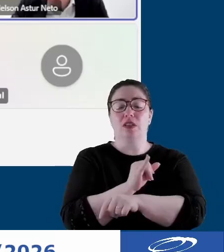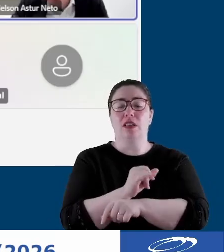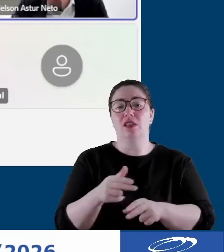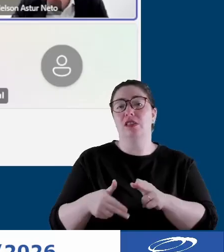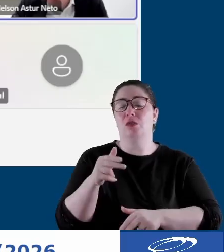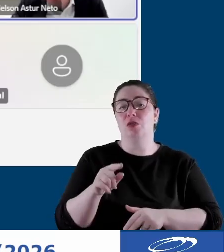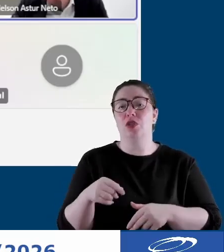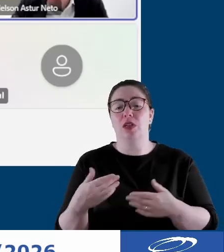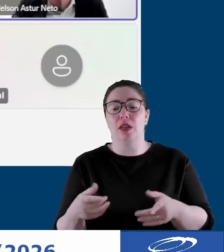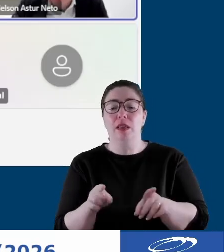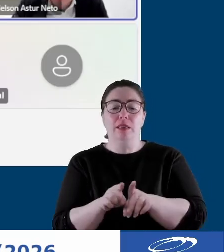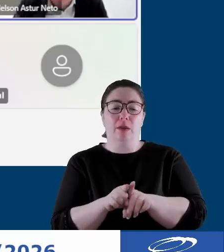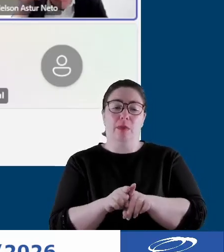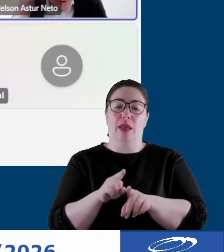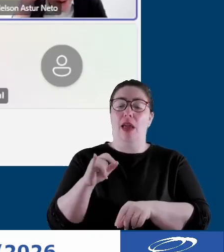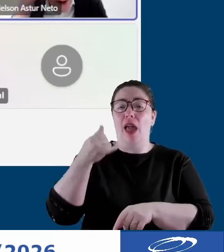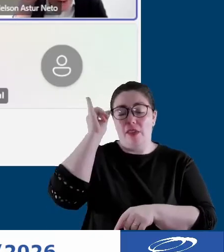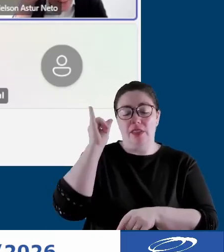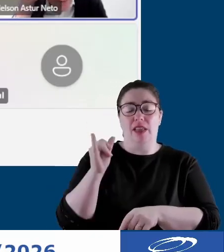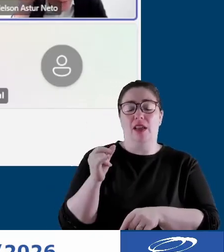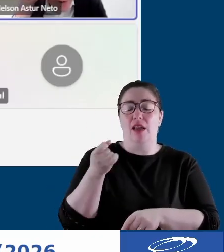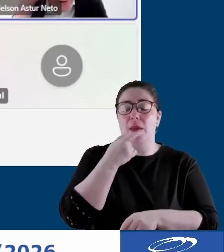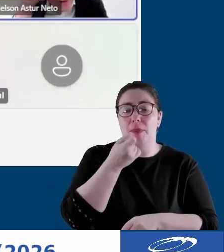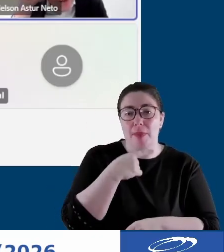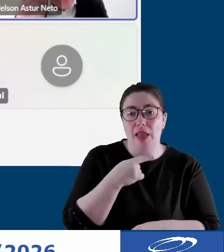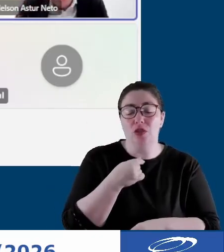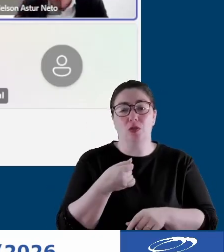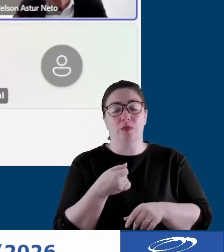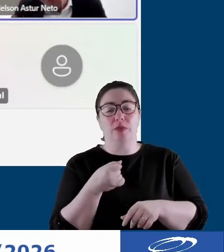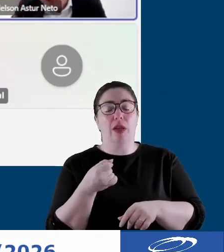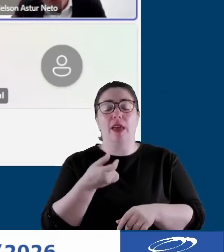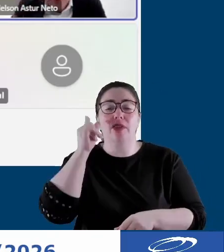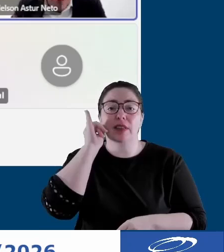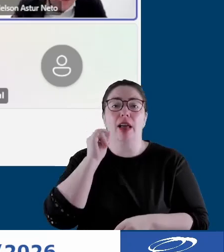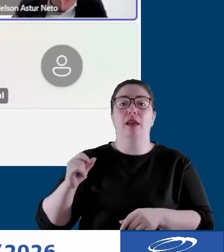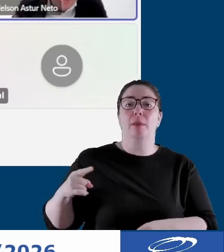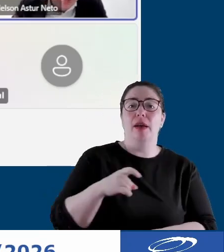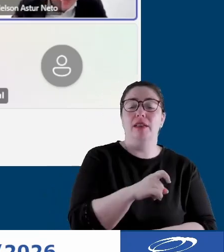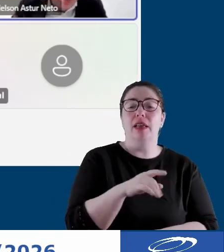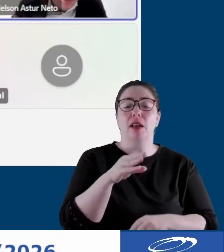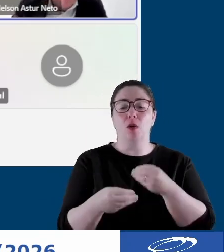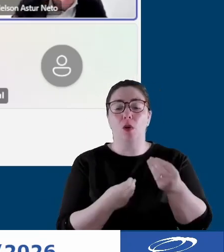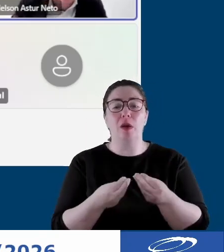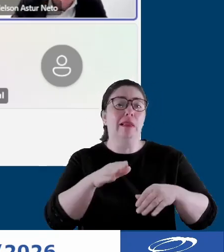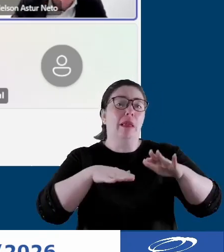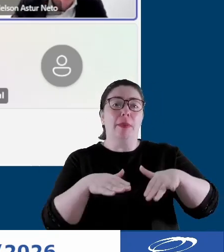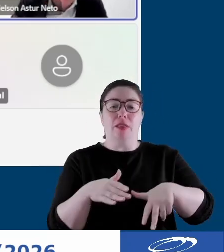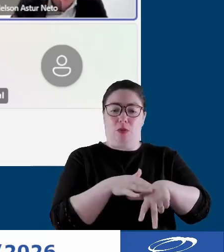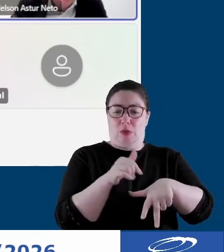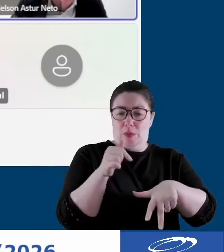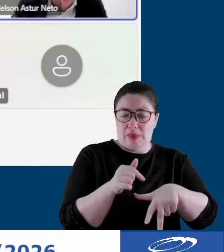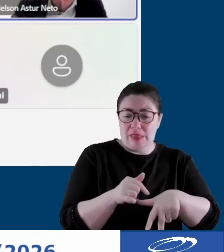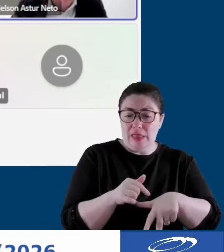infecções suprafaciais e profundas. As profundas são as que mais nos preocupam, porque a gente questiona a capacidade